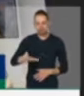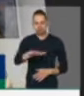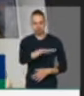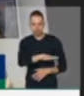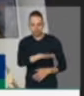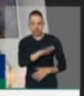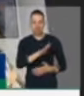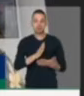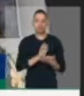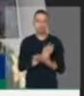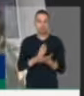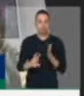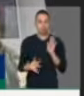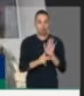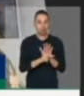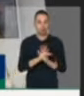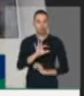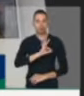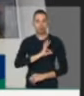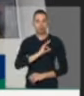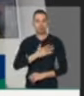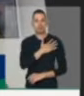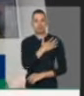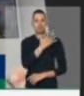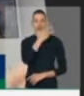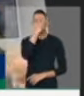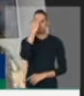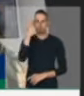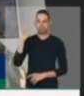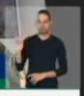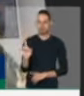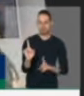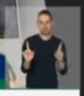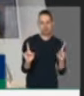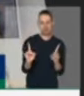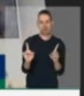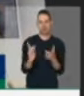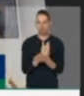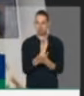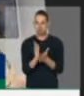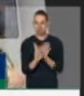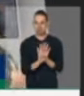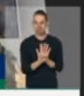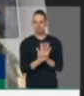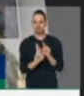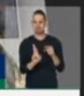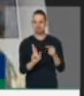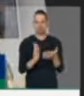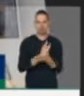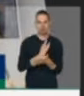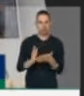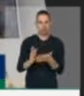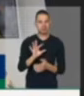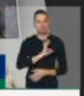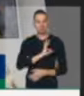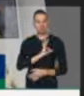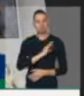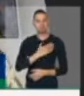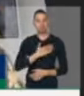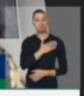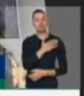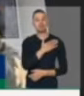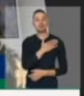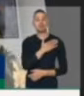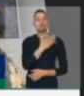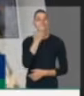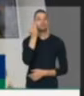militares, determinadas figuras, determinados representantes de polícias militares tentando se